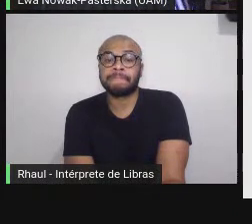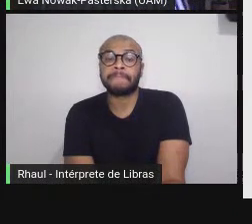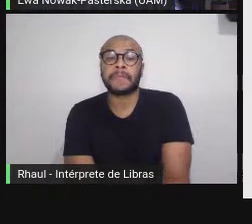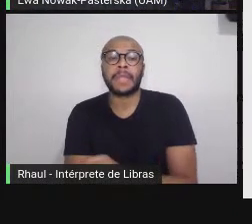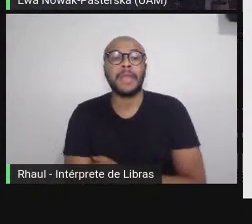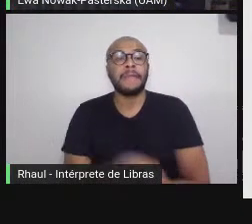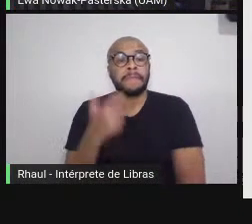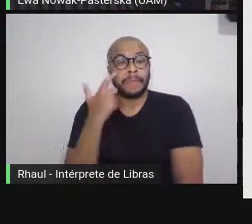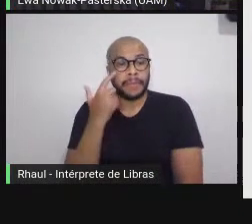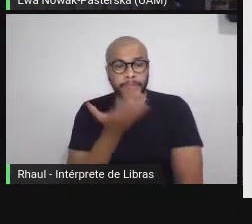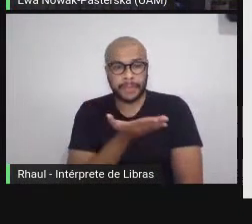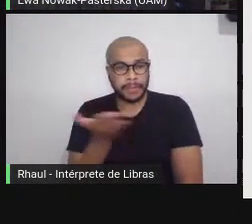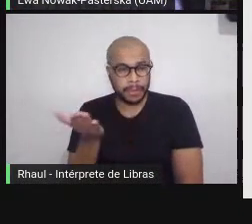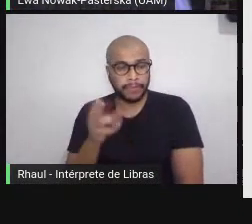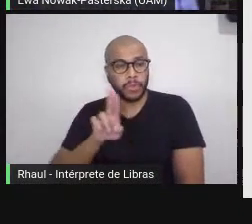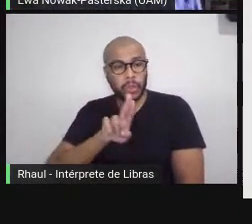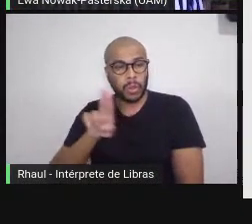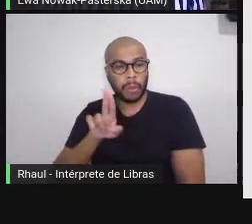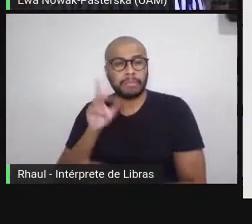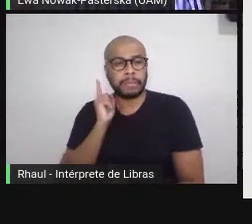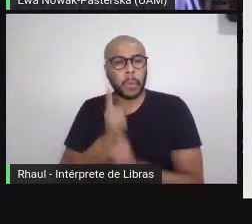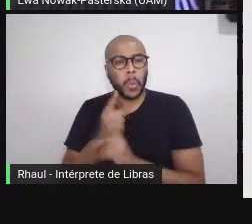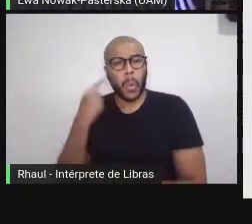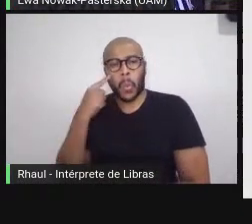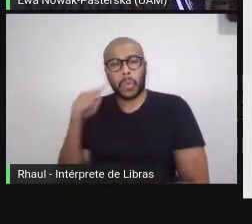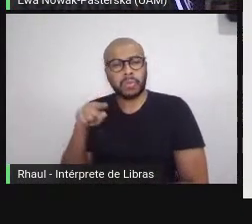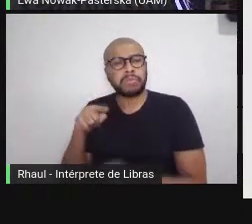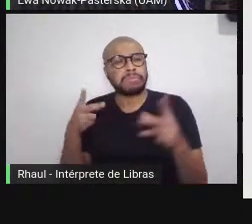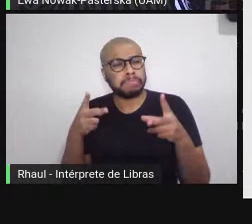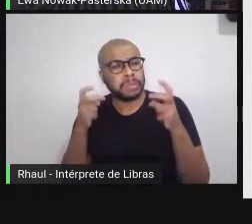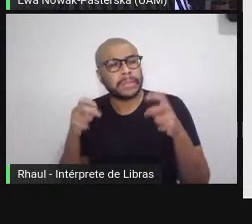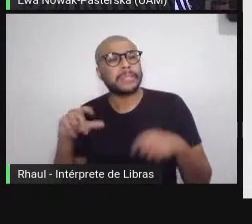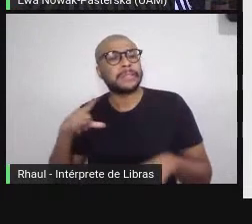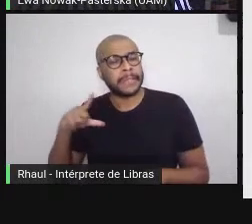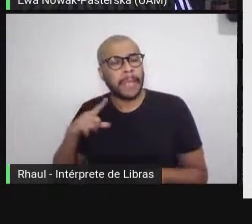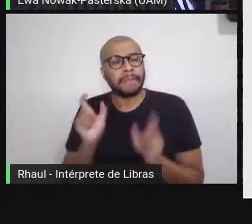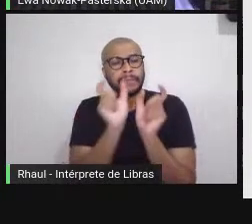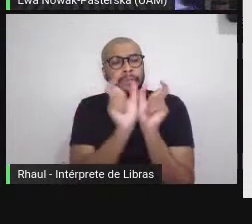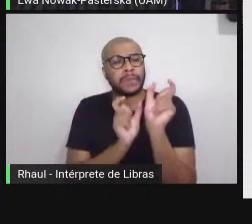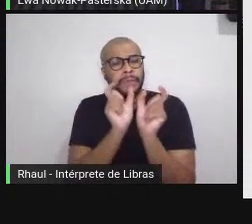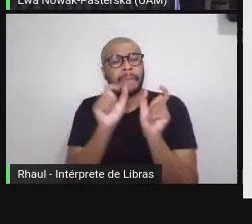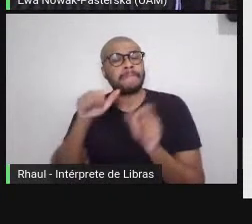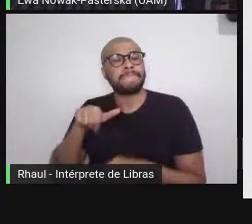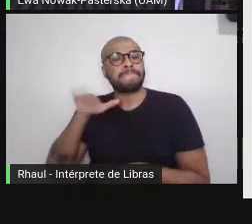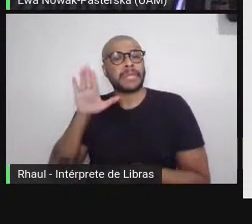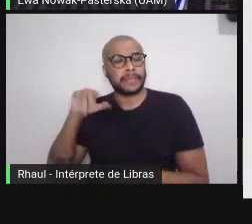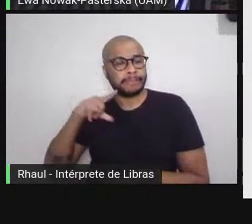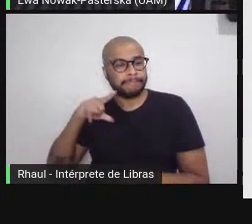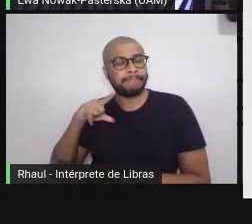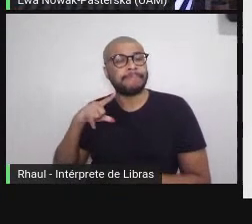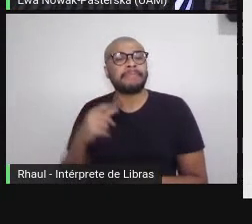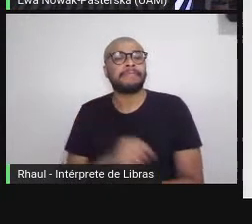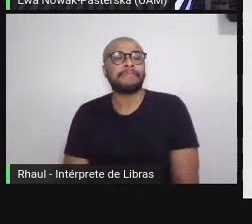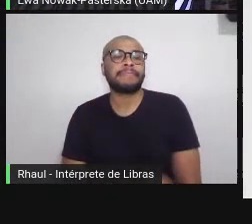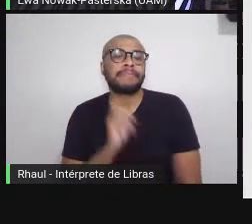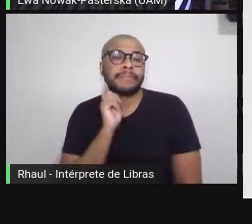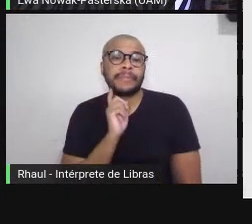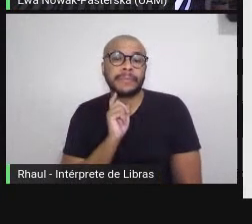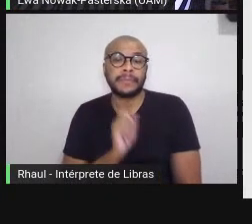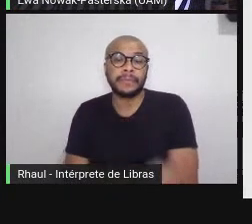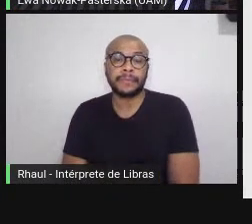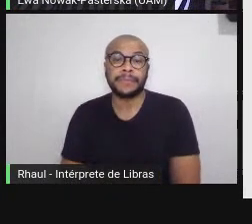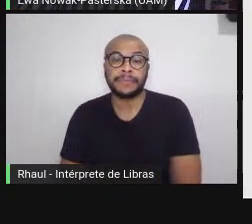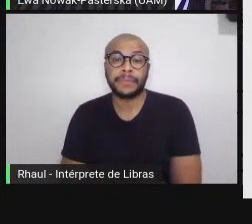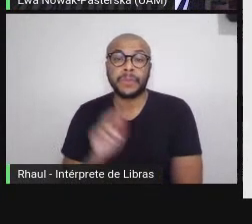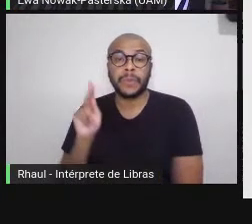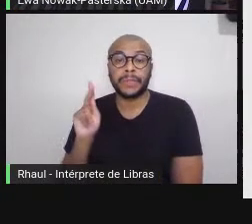Olhando nessa lista, conseguimos perceber quais sufixos eram os mais produtivos. E percebemos que o ski,